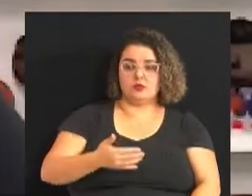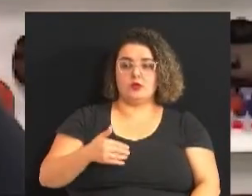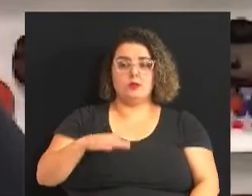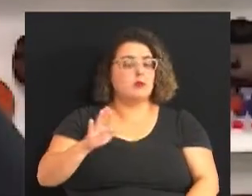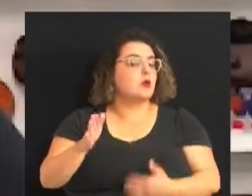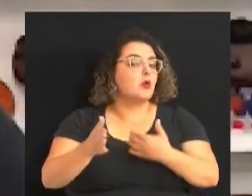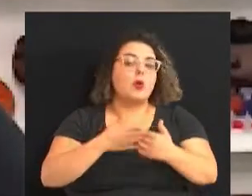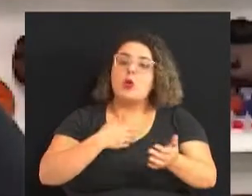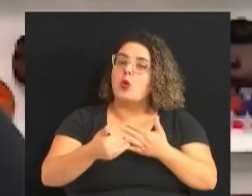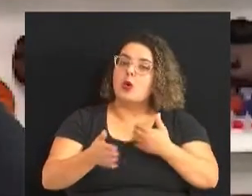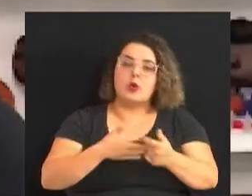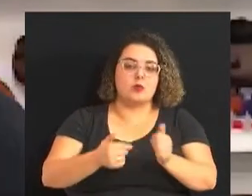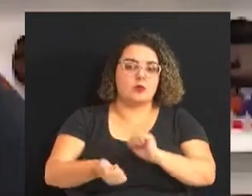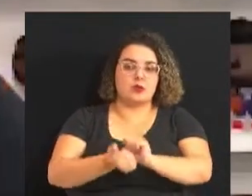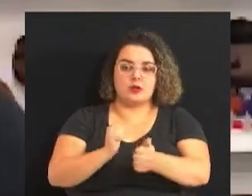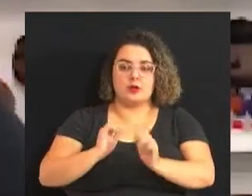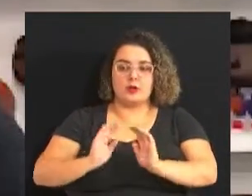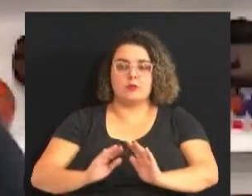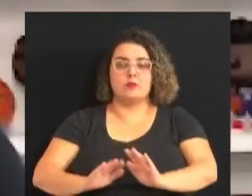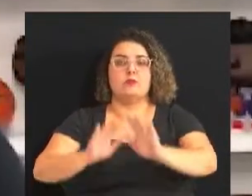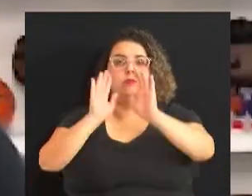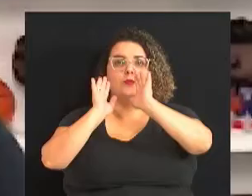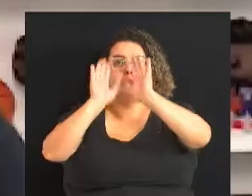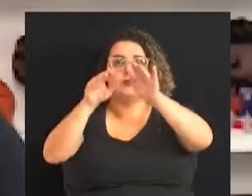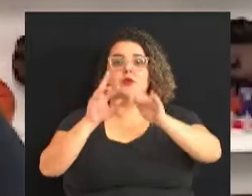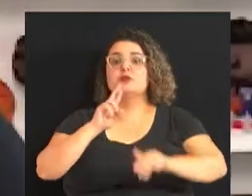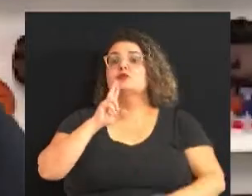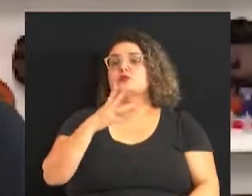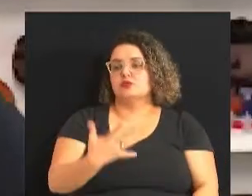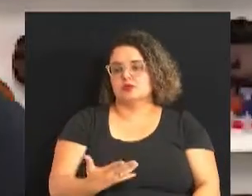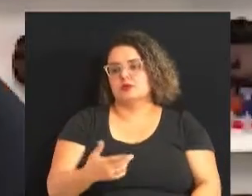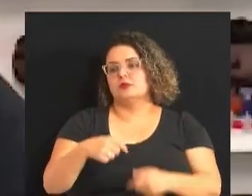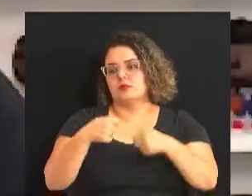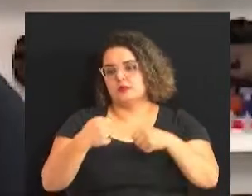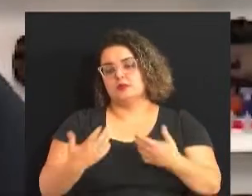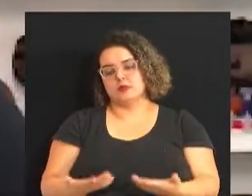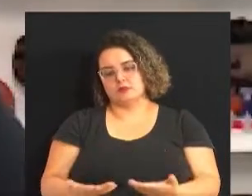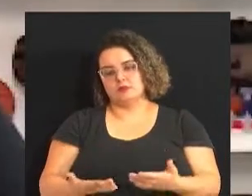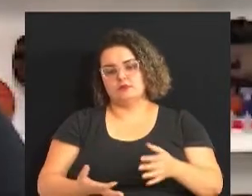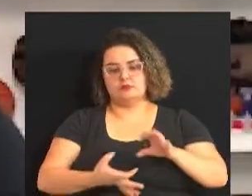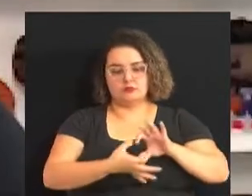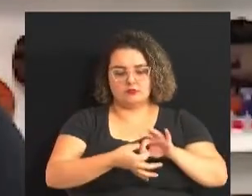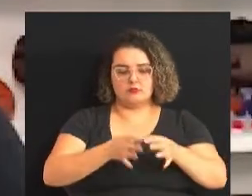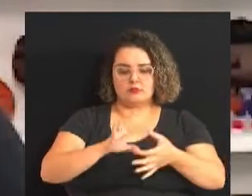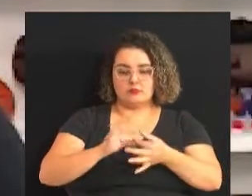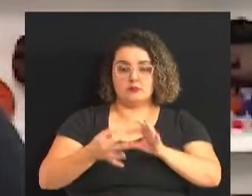outro esporte, o basquete ele era carente de um resultado. Porque assim, era uma Olimpíada em casa,